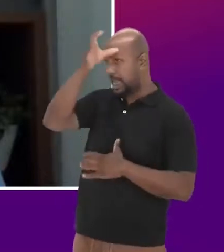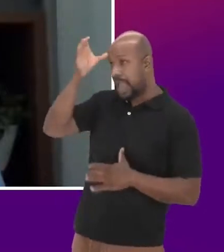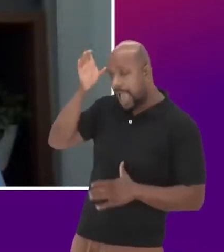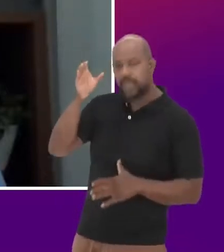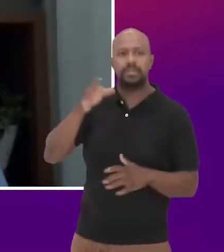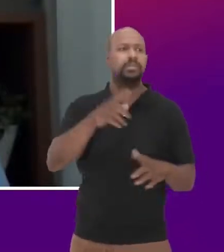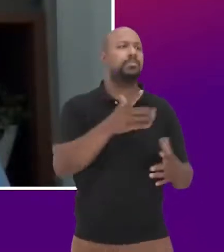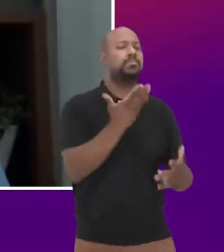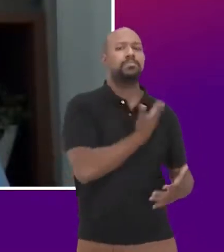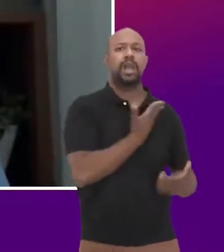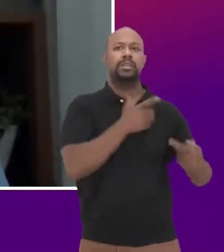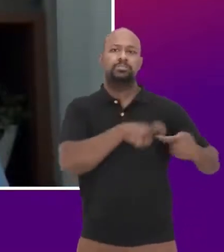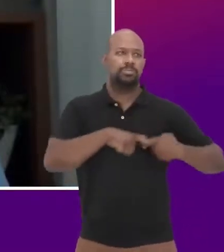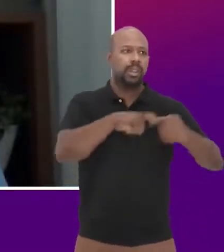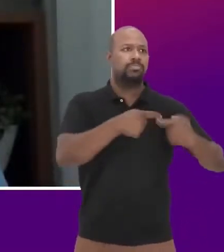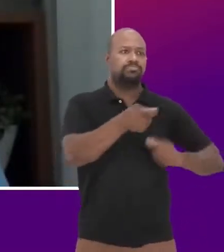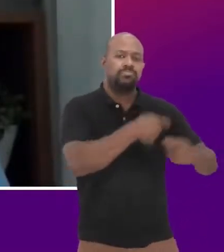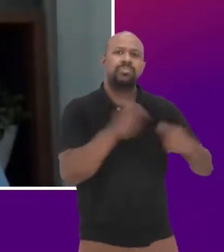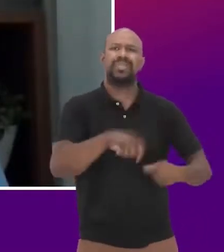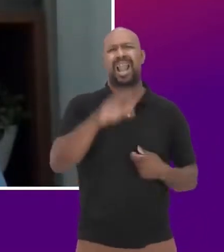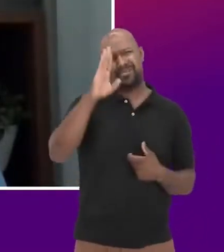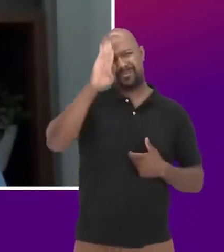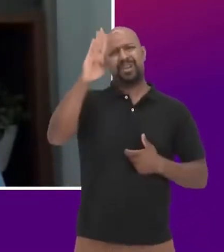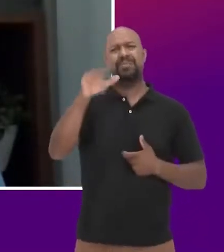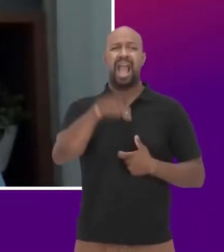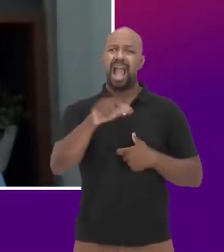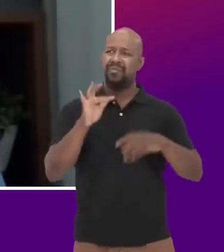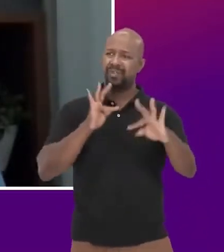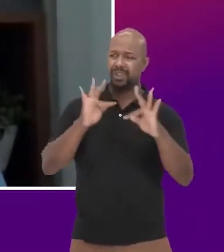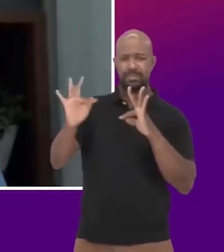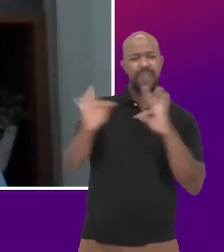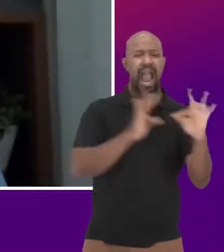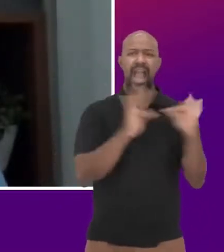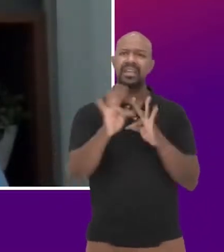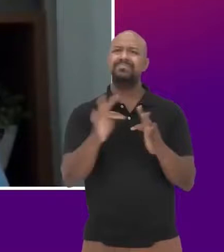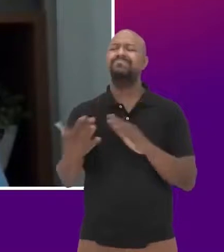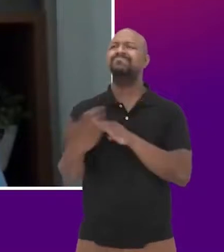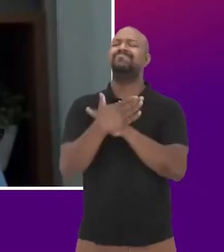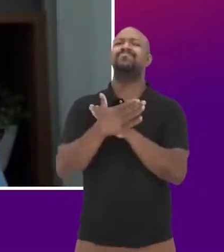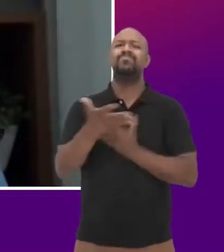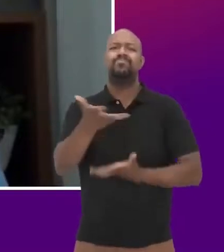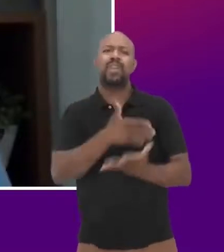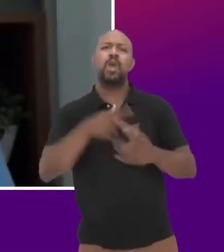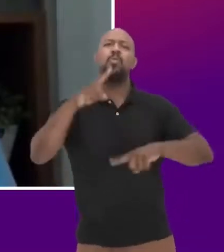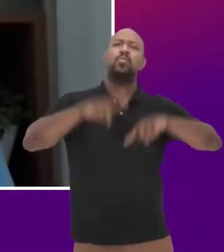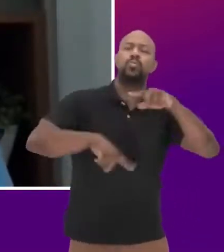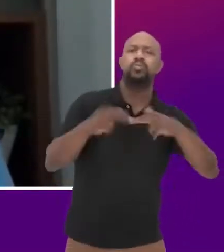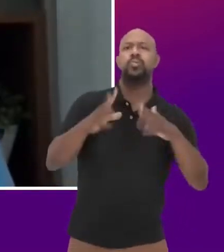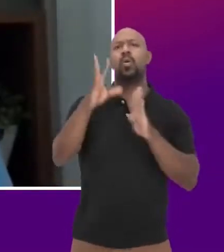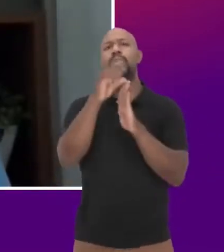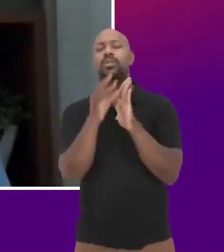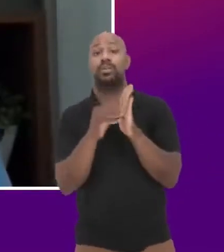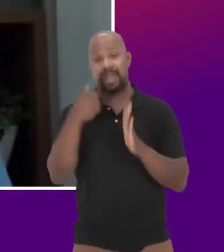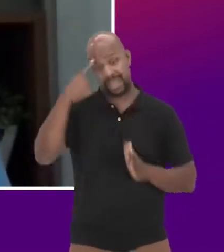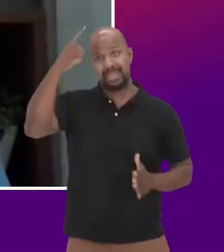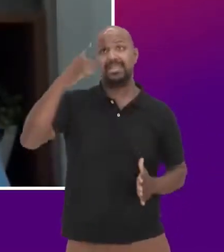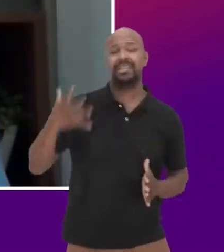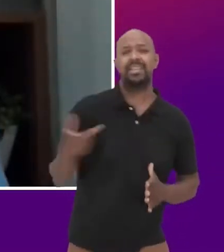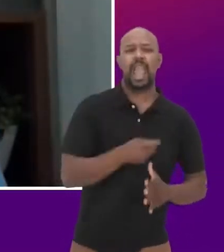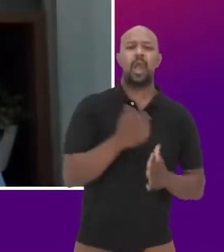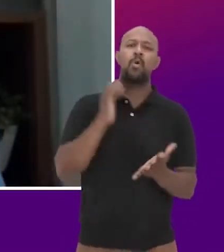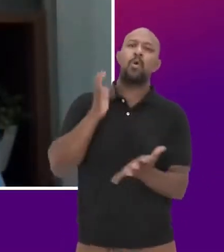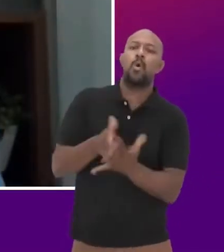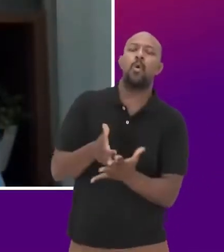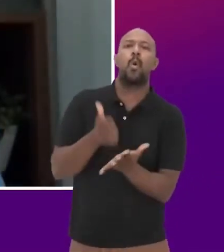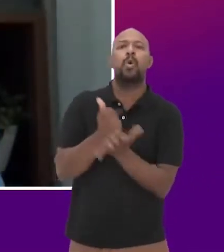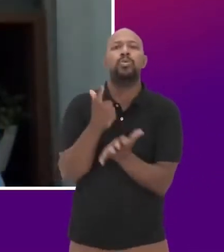negócio corretores é fundamental. Esses feedbacks norteiam o conteúdo, norteiam a grande ideia, norteiam o